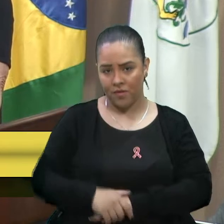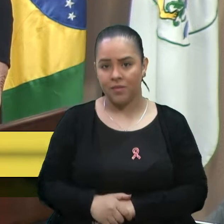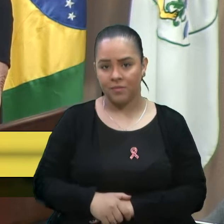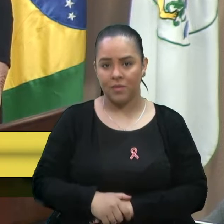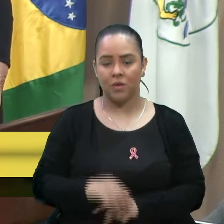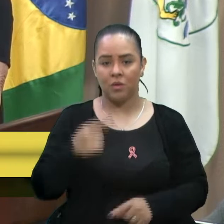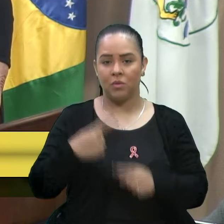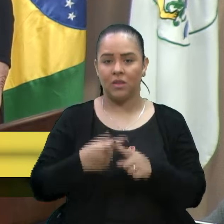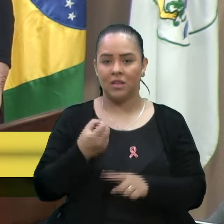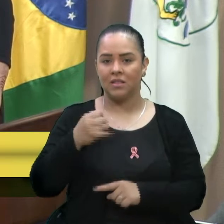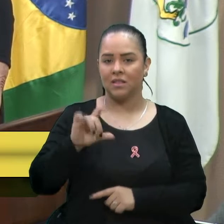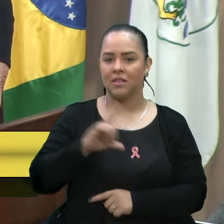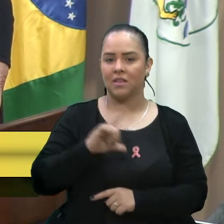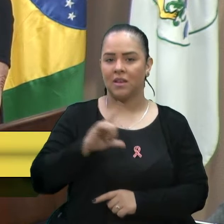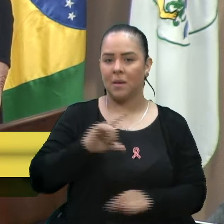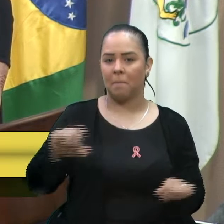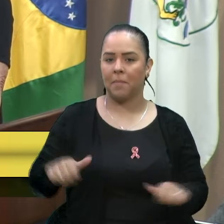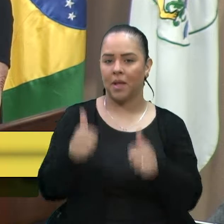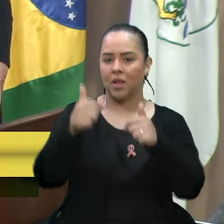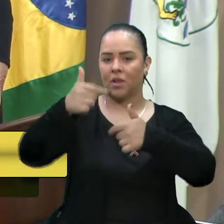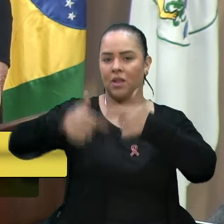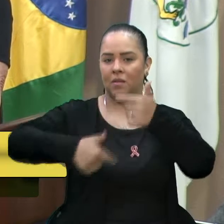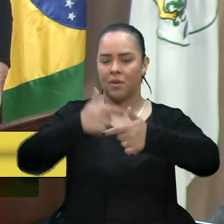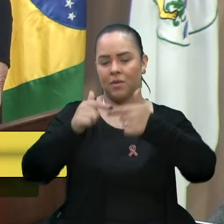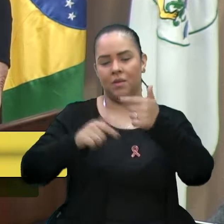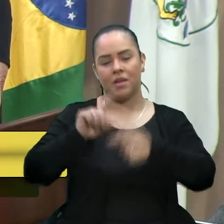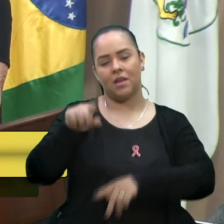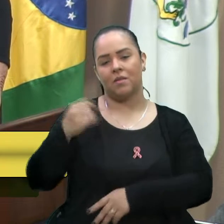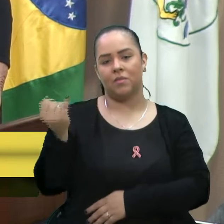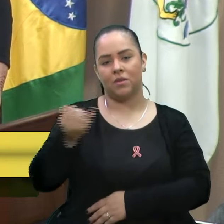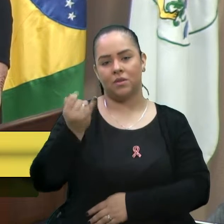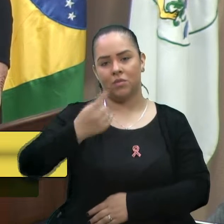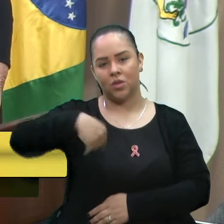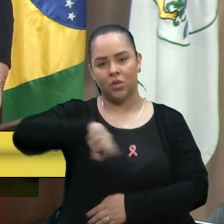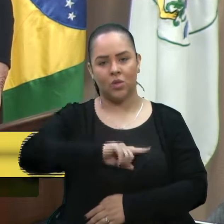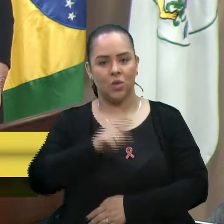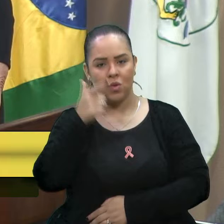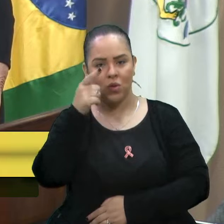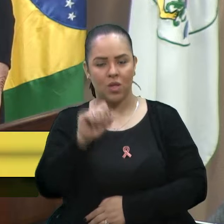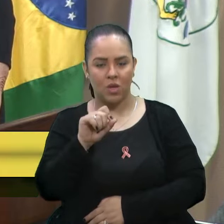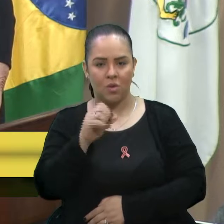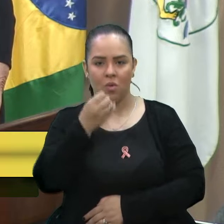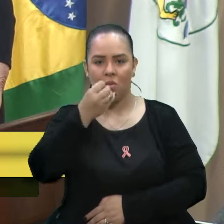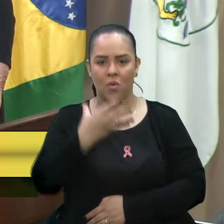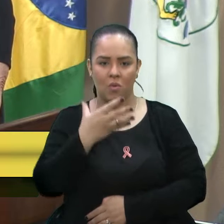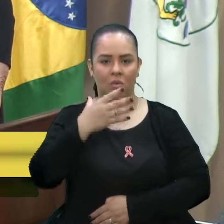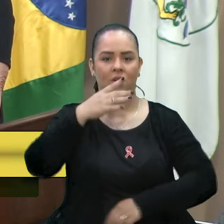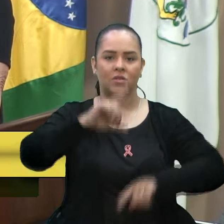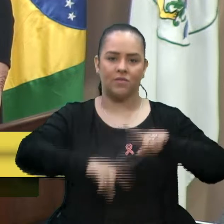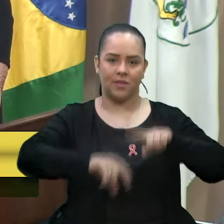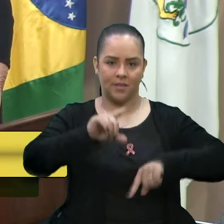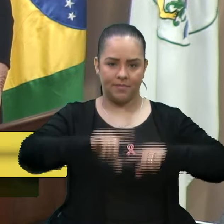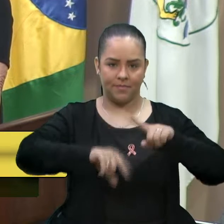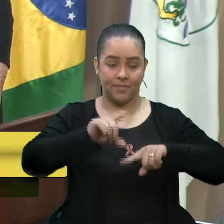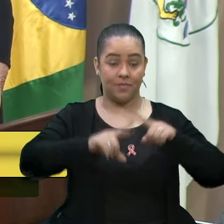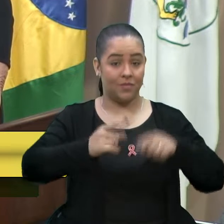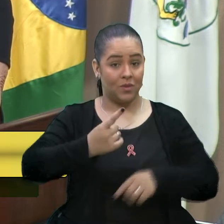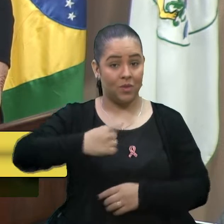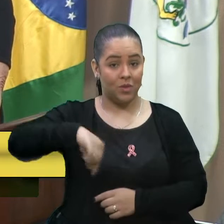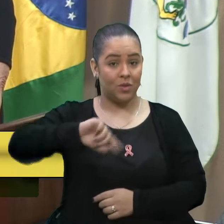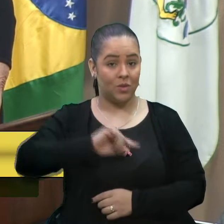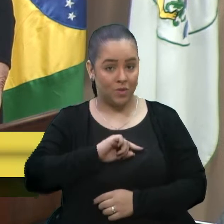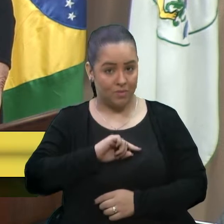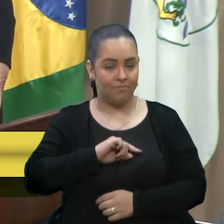ter condições de trabalho é fundamental para a gente executar um bom serviço público. E nós